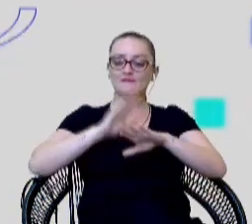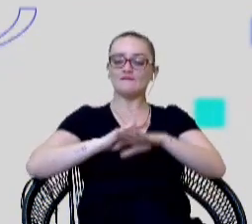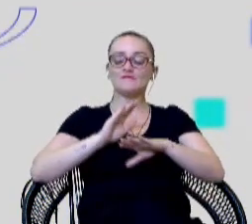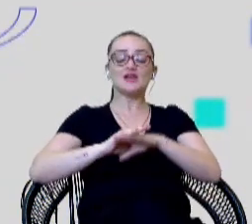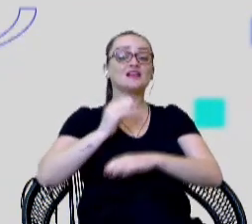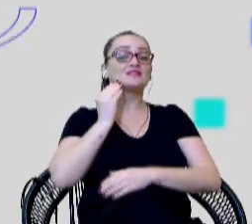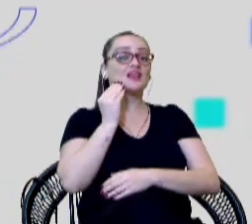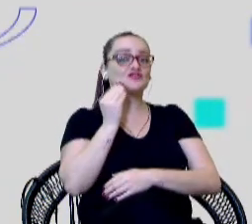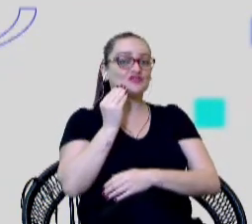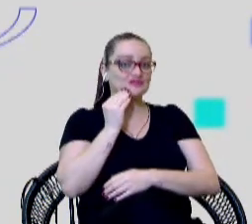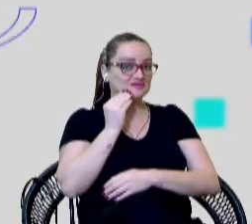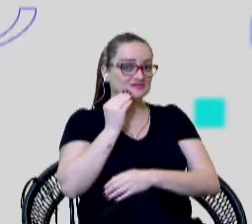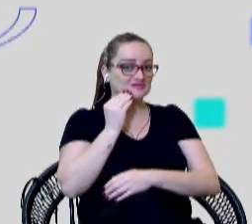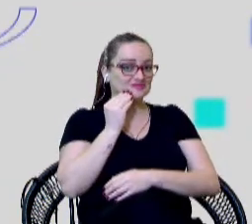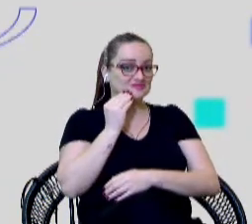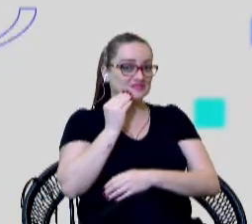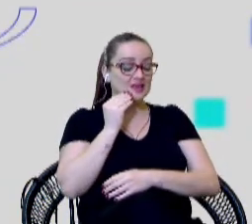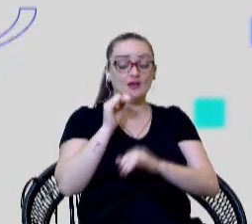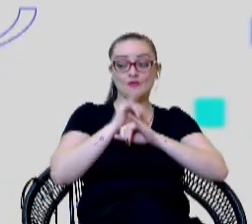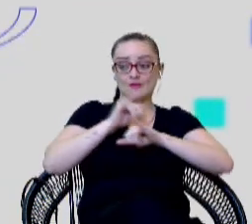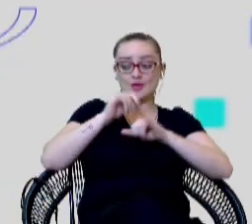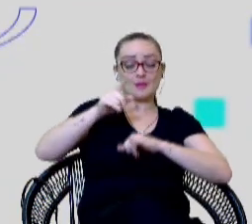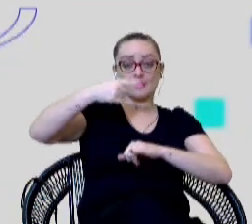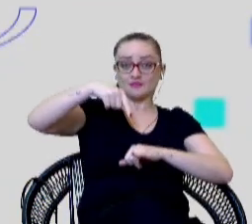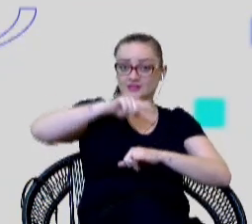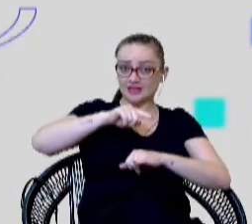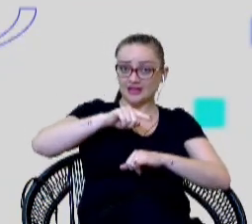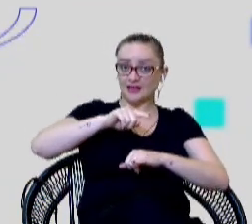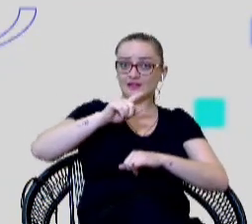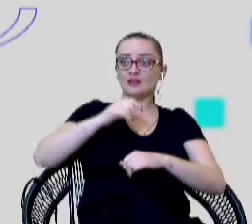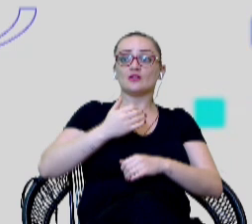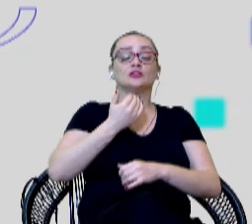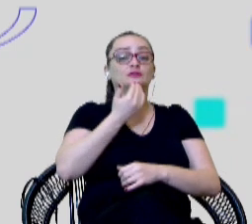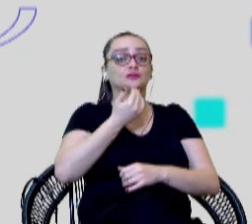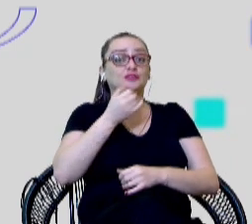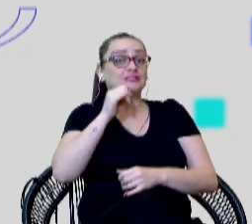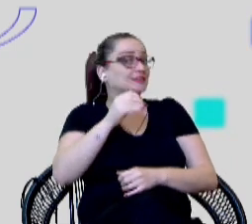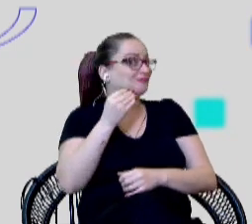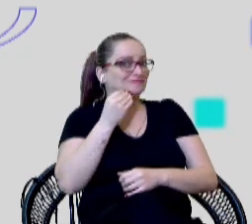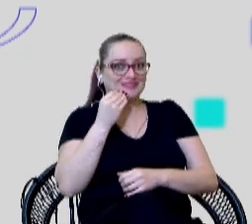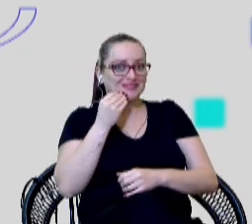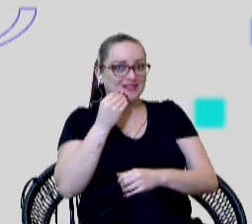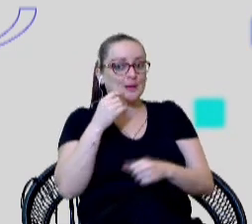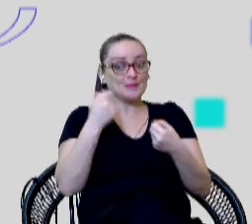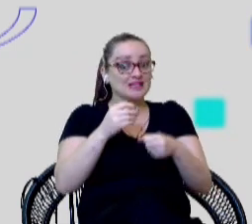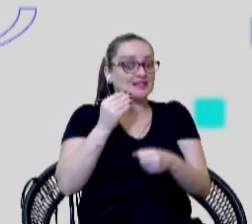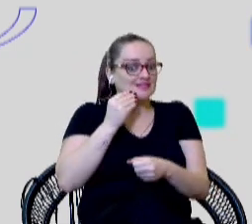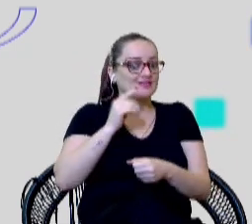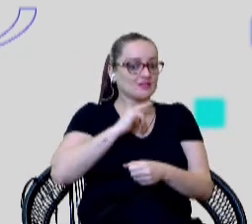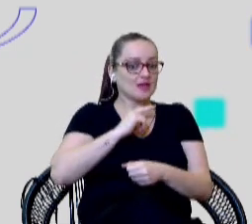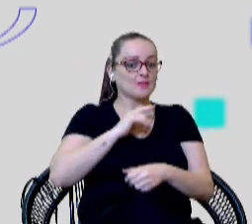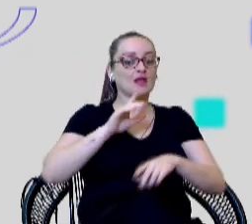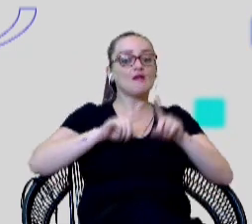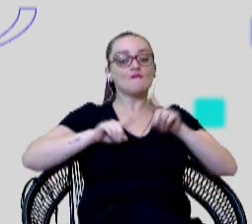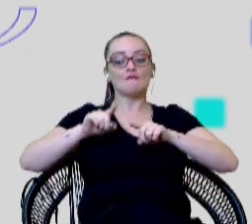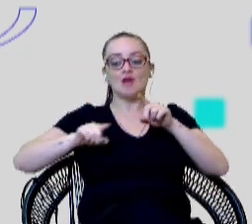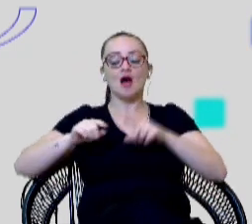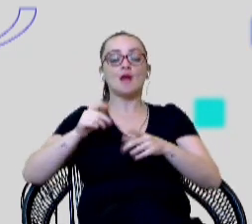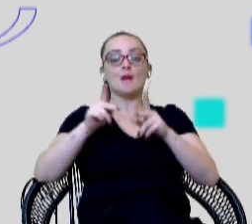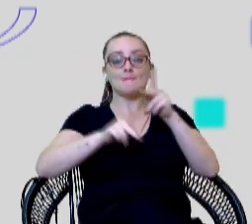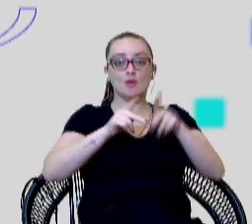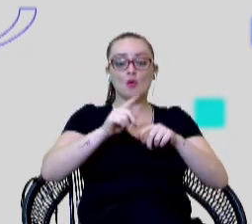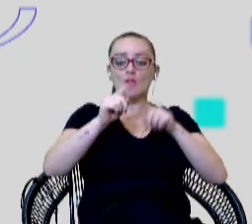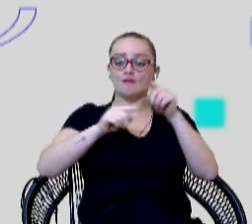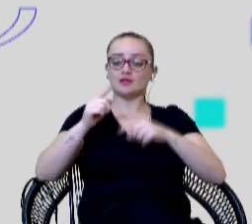gente. Nada que eu tô falando para vocês vai ser válido se a gente não testar. Porque a gente tem variação de público, variação de produto,